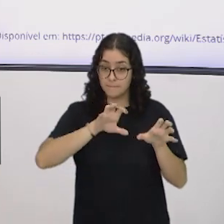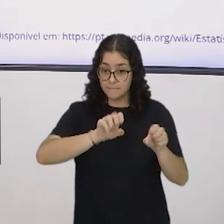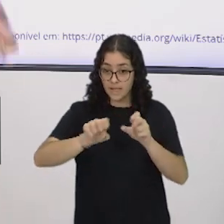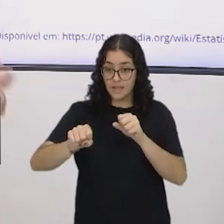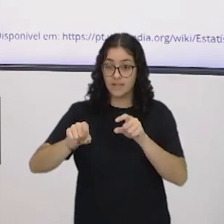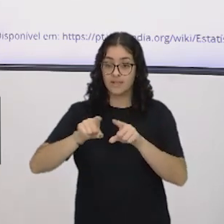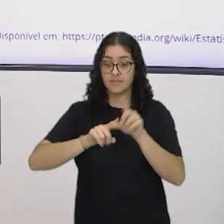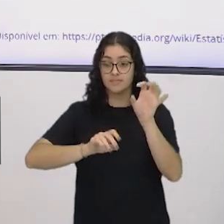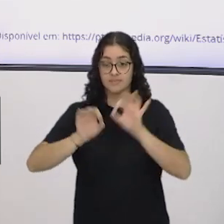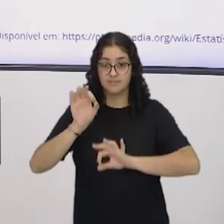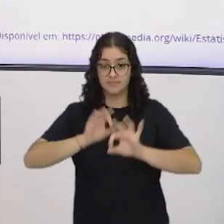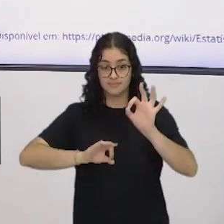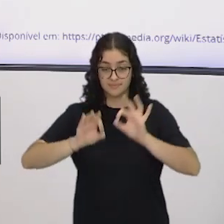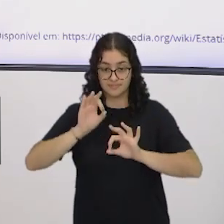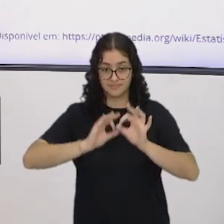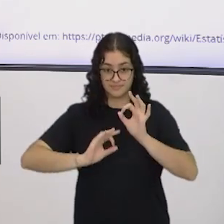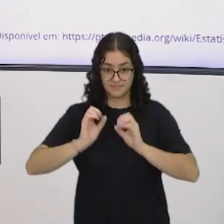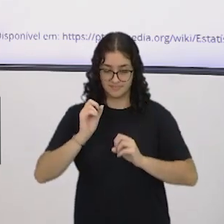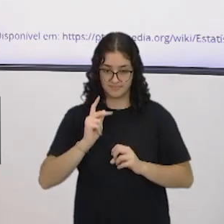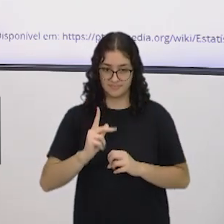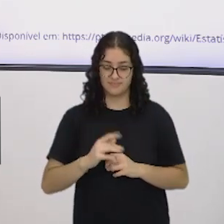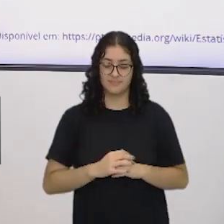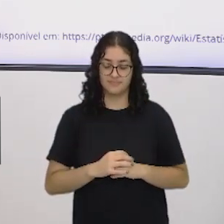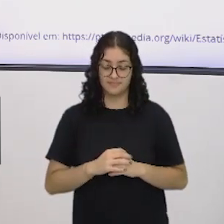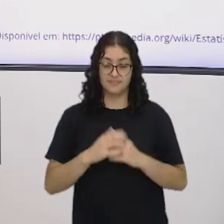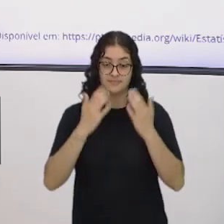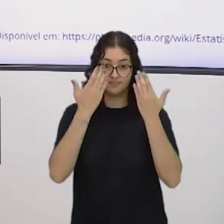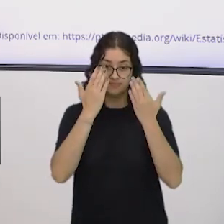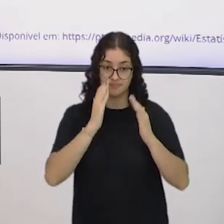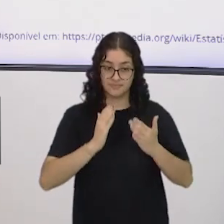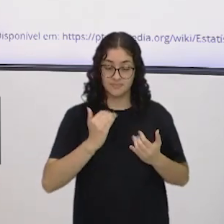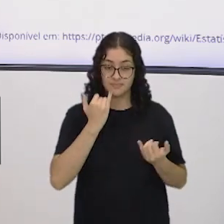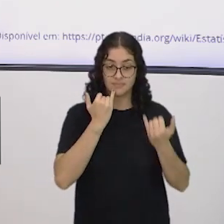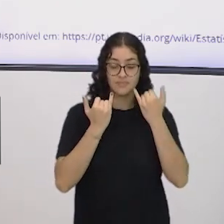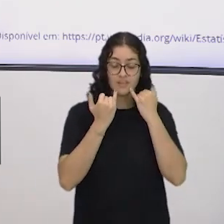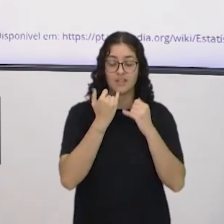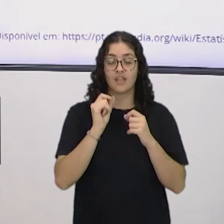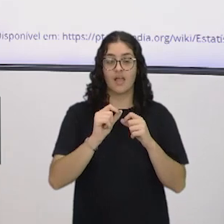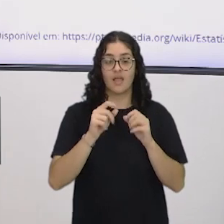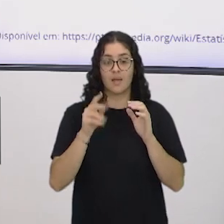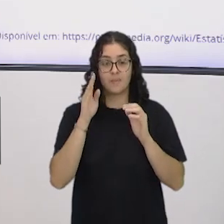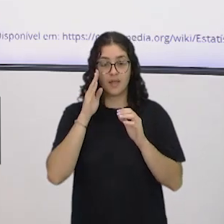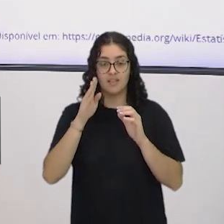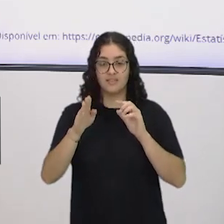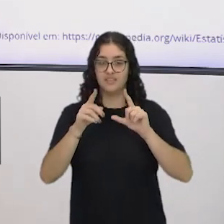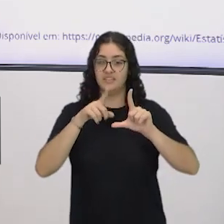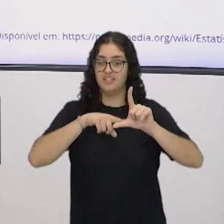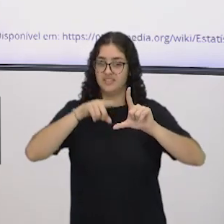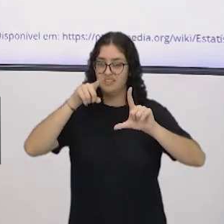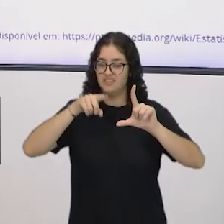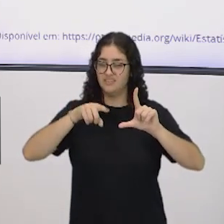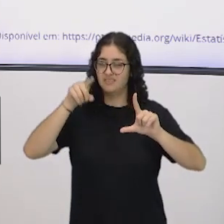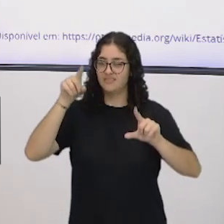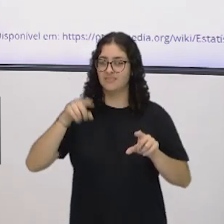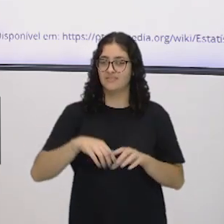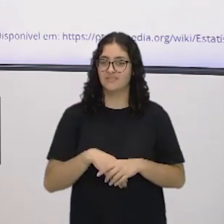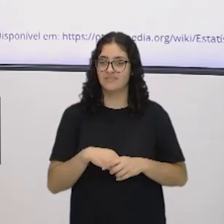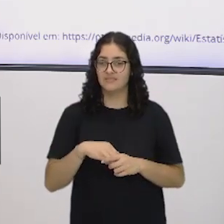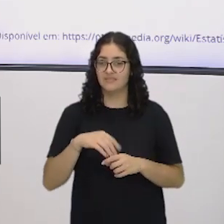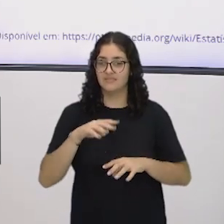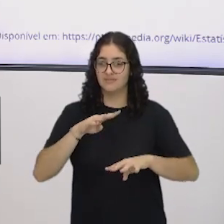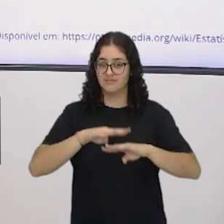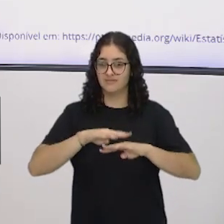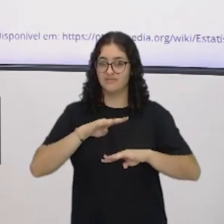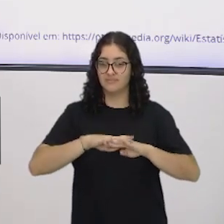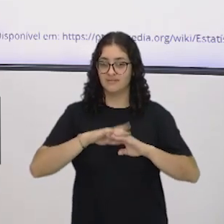a modelagem e insights, né? E a análise de dados envolve principalmente estatística, certo. Estatísticas, matemática